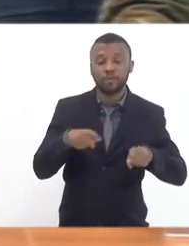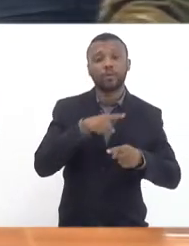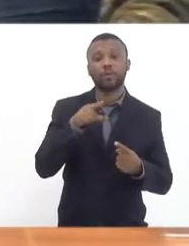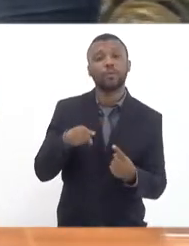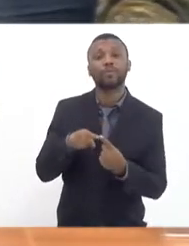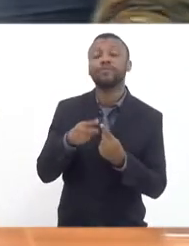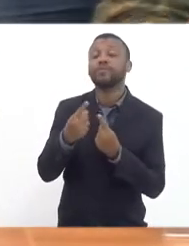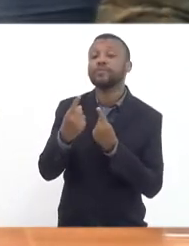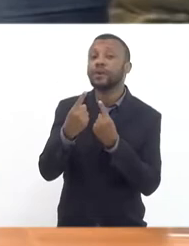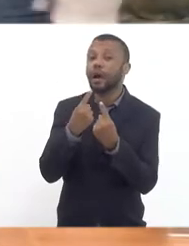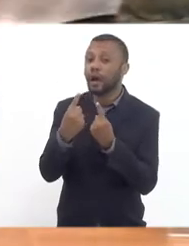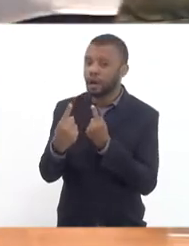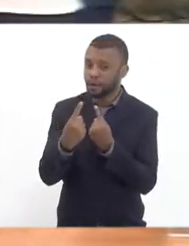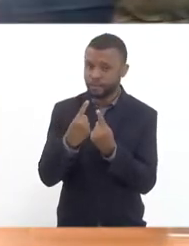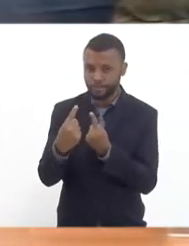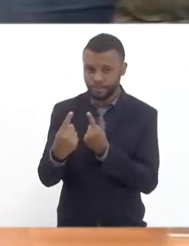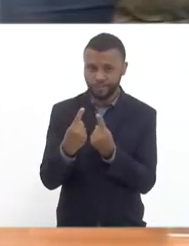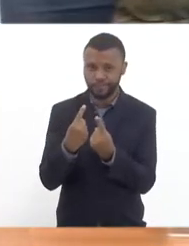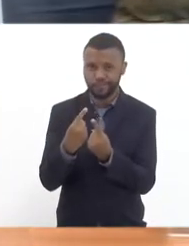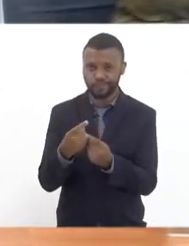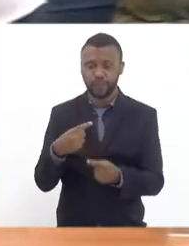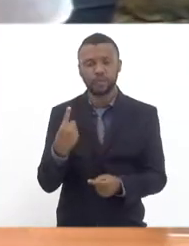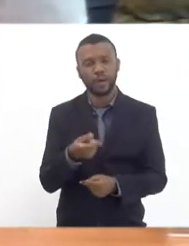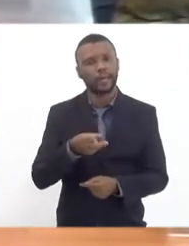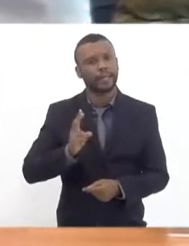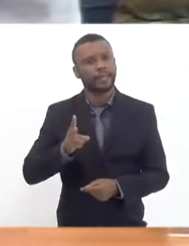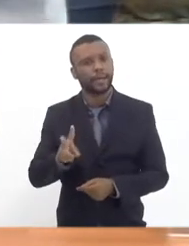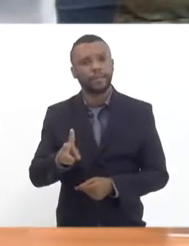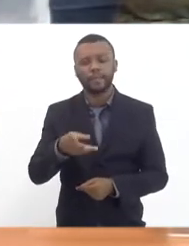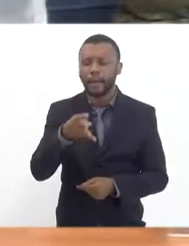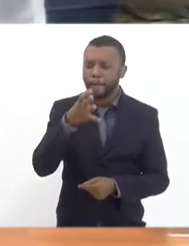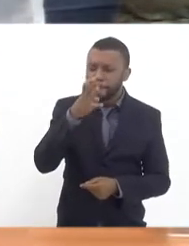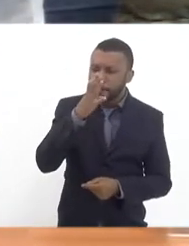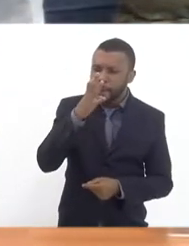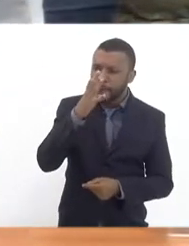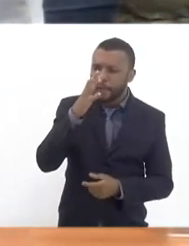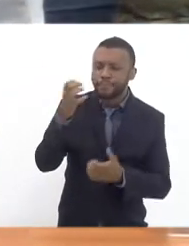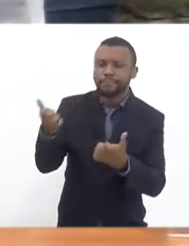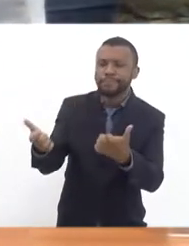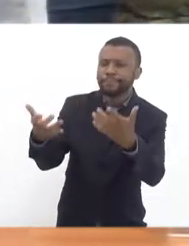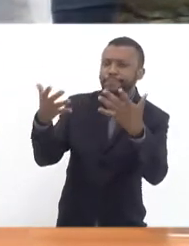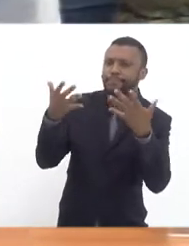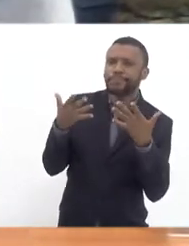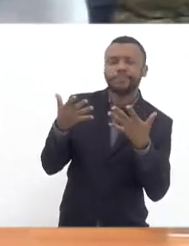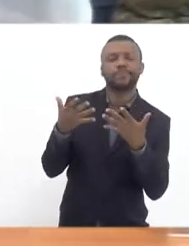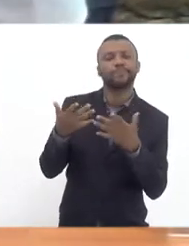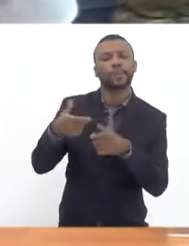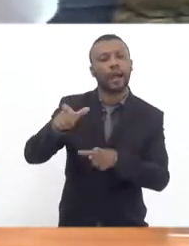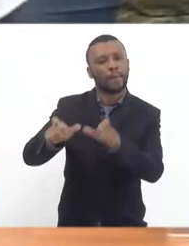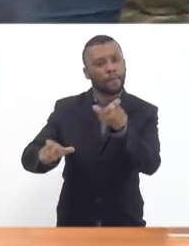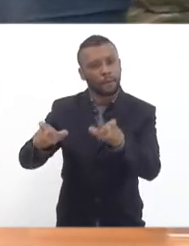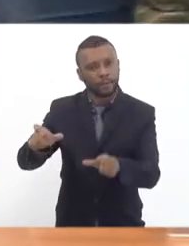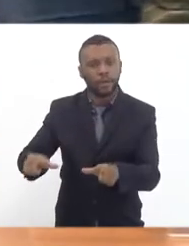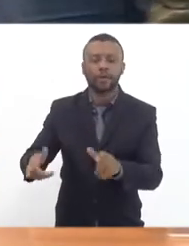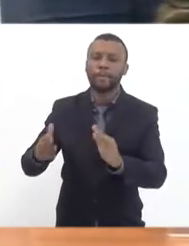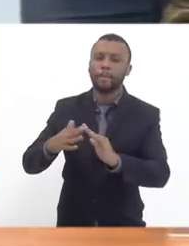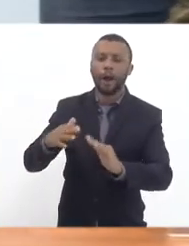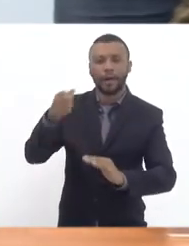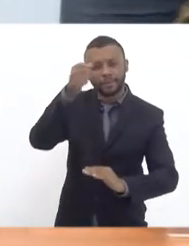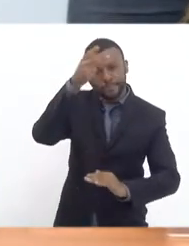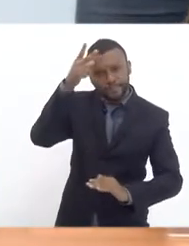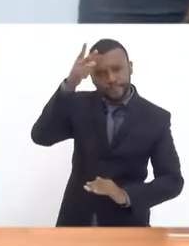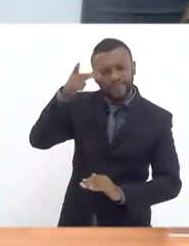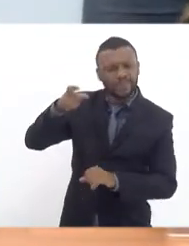Então, assim, a gente sempre escuta o povo da cidade. E aí, uma questão que eu vivi lá atrás, quando eu fui